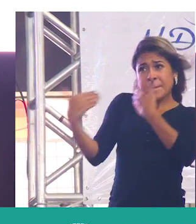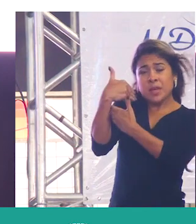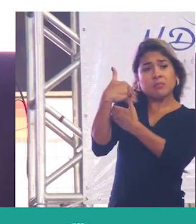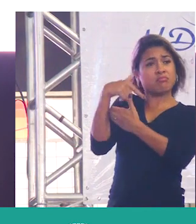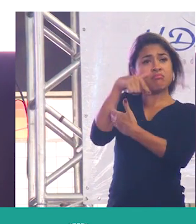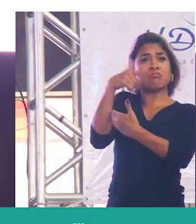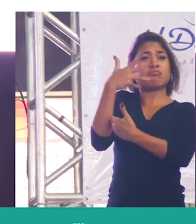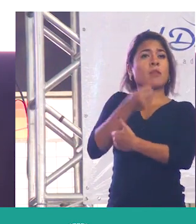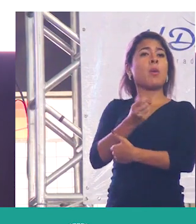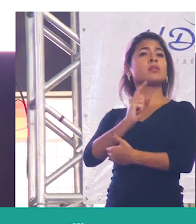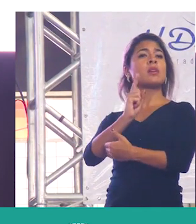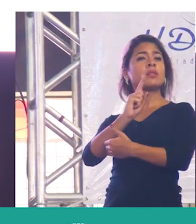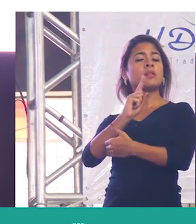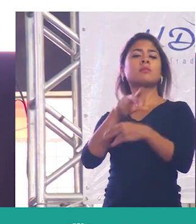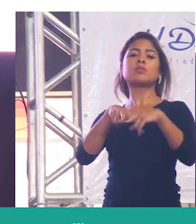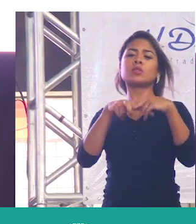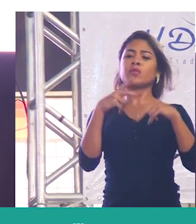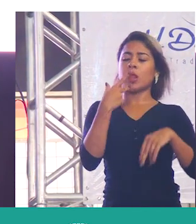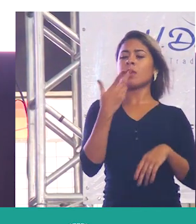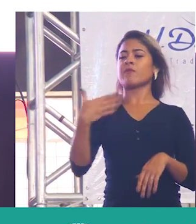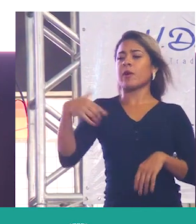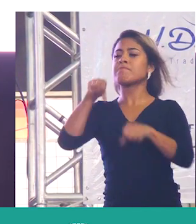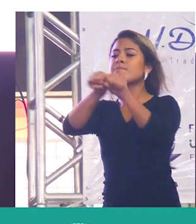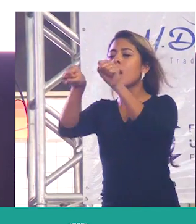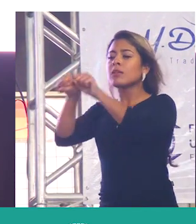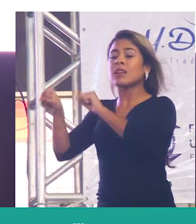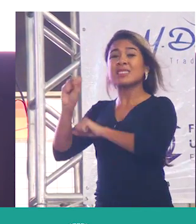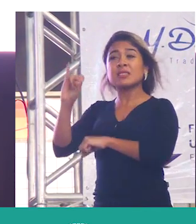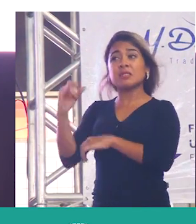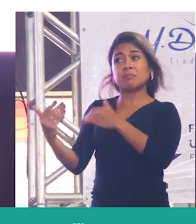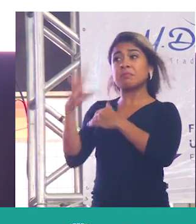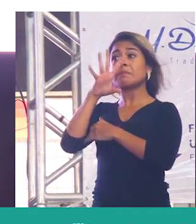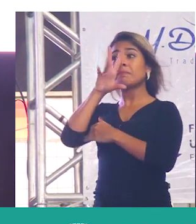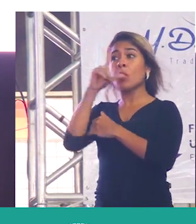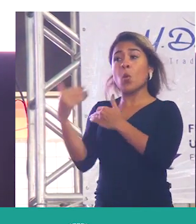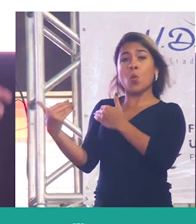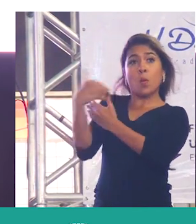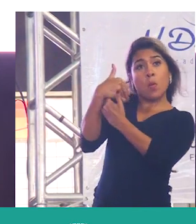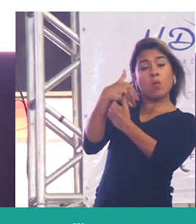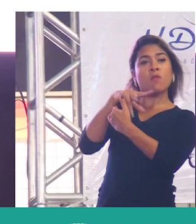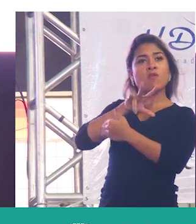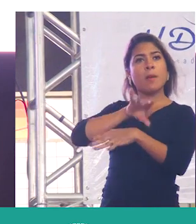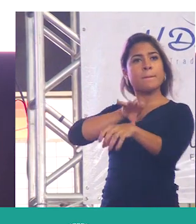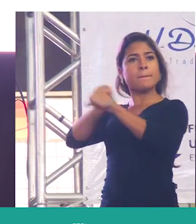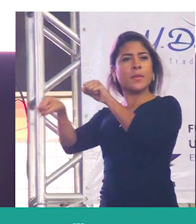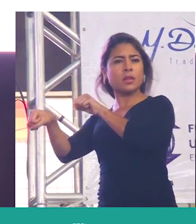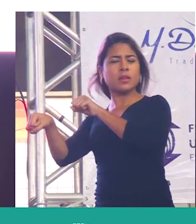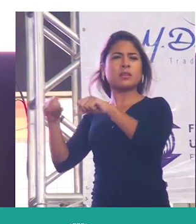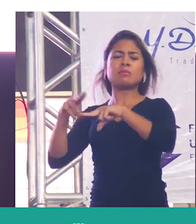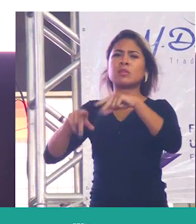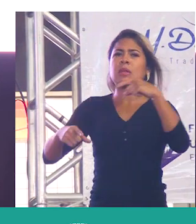e ameaçavam matar invasores camponeses. O clima ficou muito tenso no